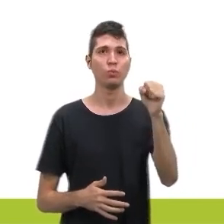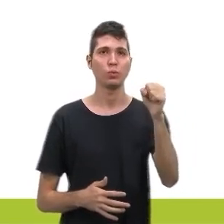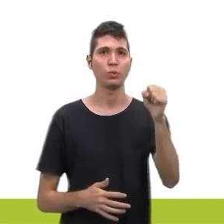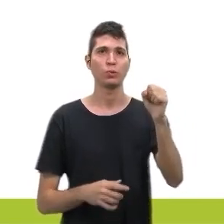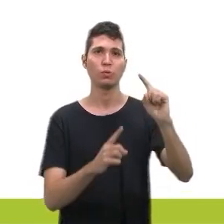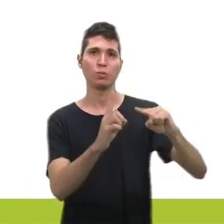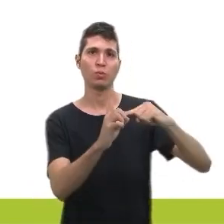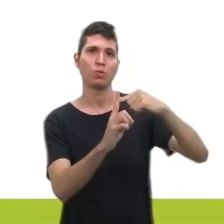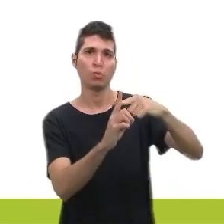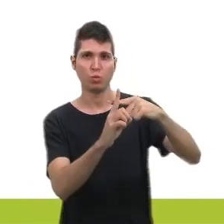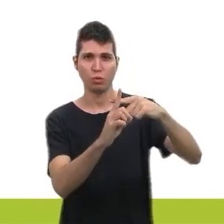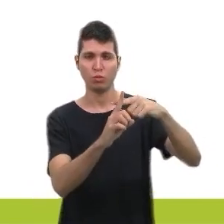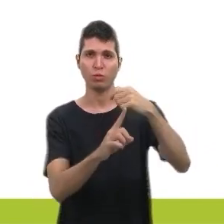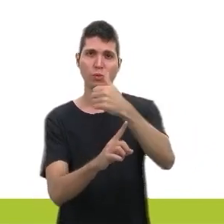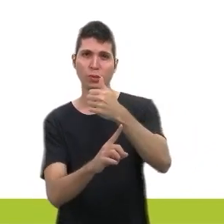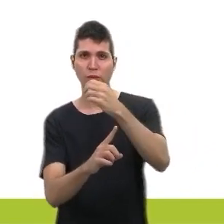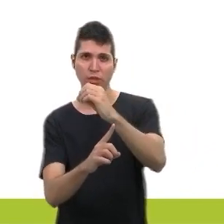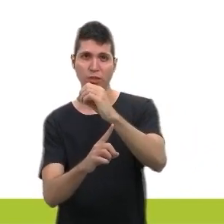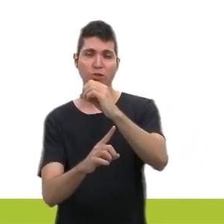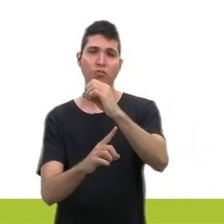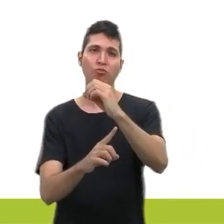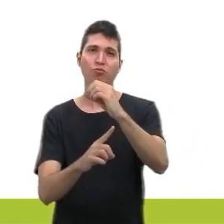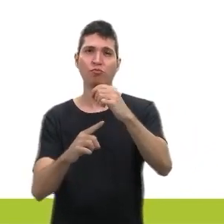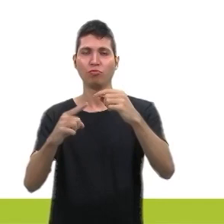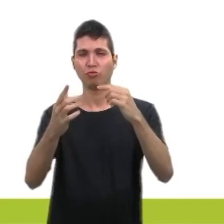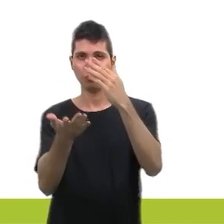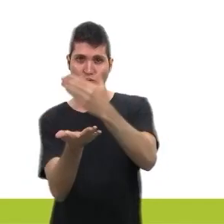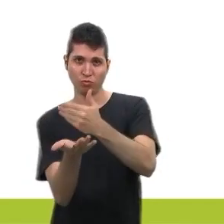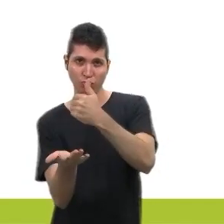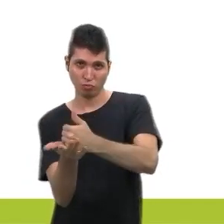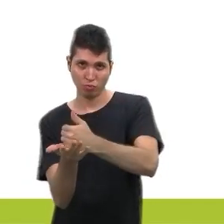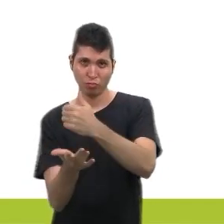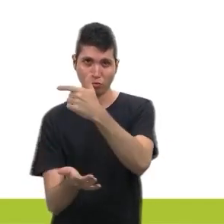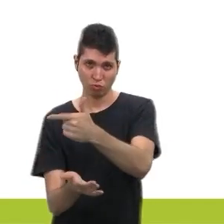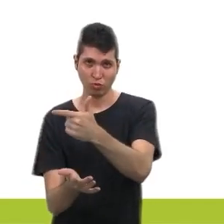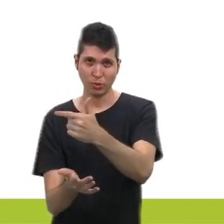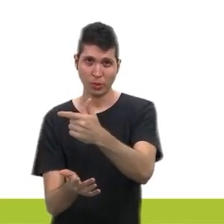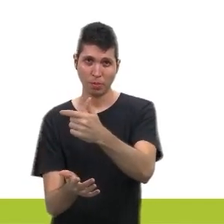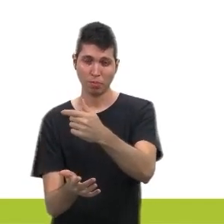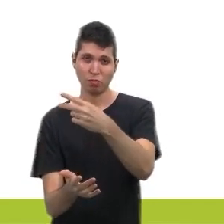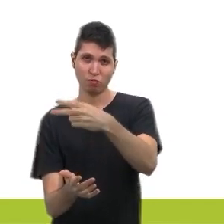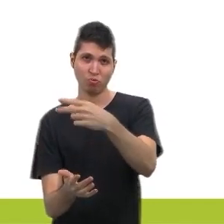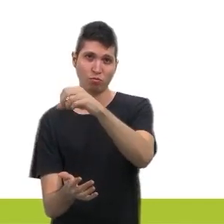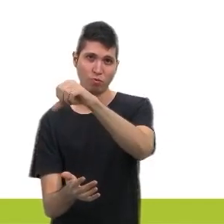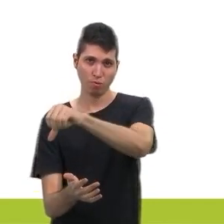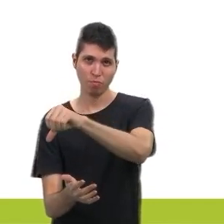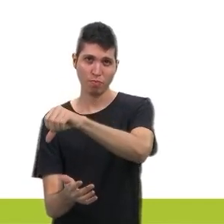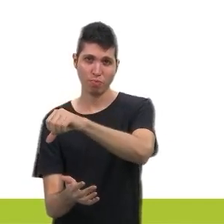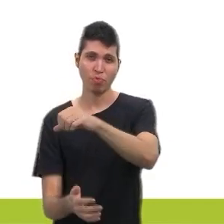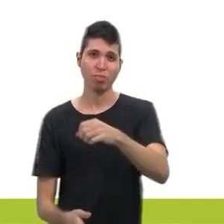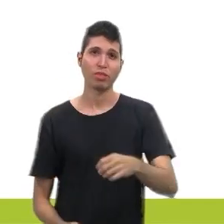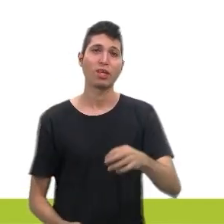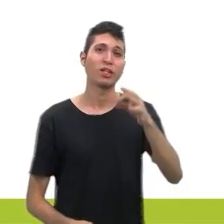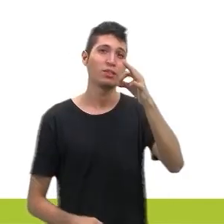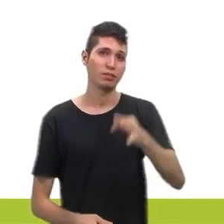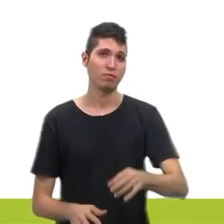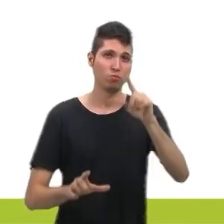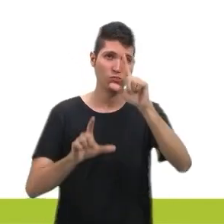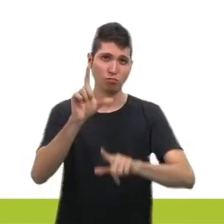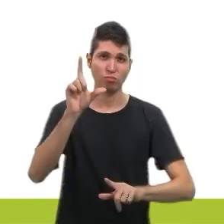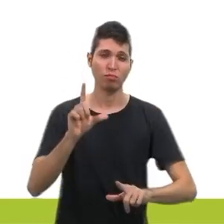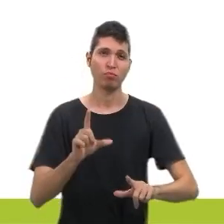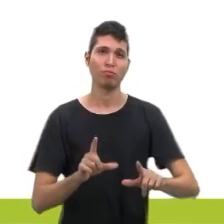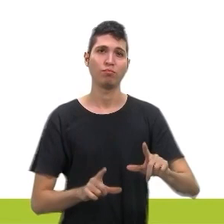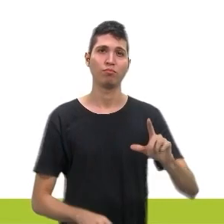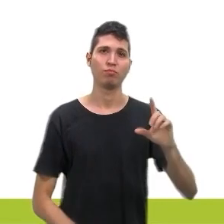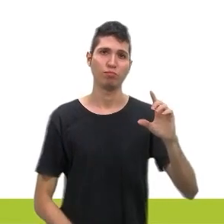10, divide por 2, dá 18, né? 18 dividido por 2, eu vou ter 9. Alternativa correta, letra... Olha aí,